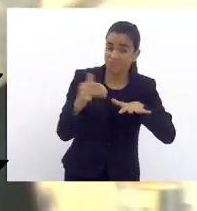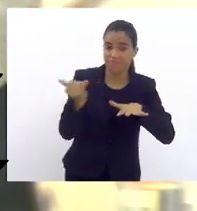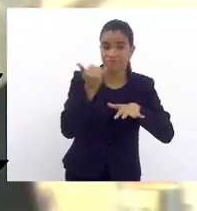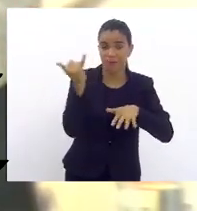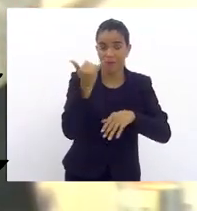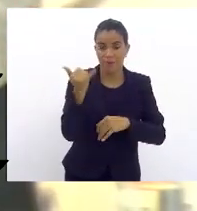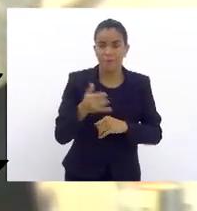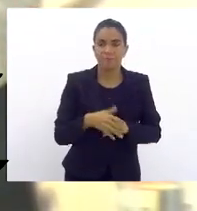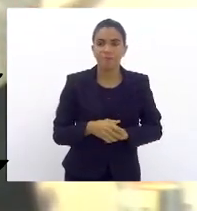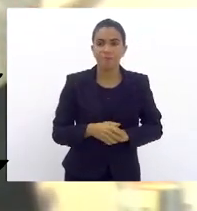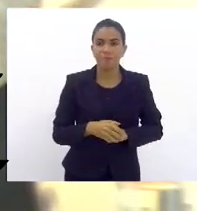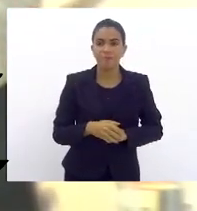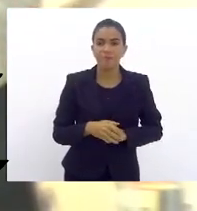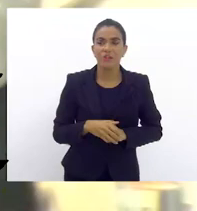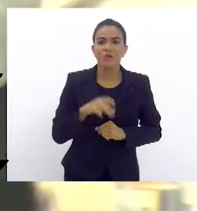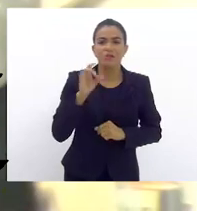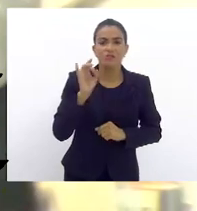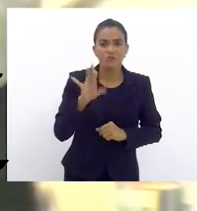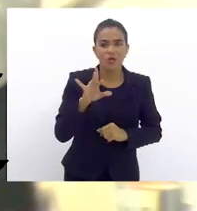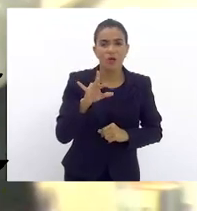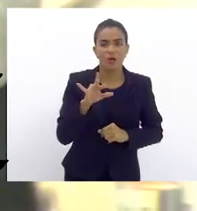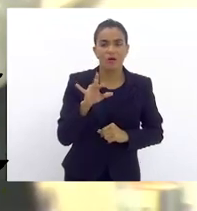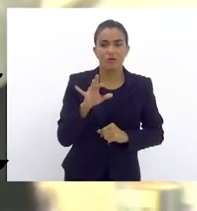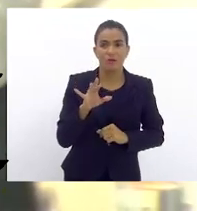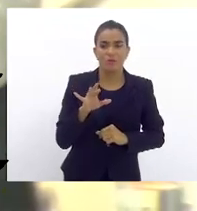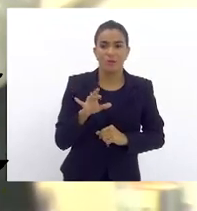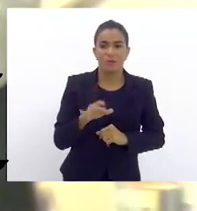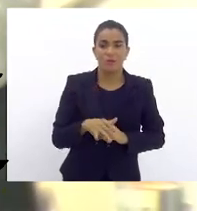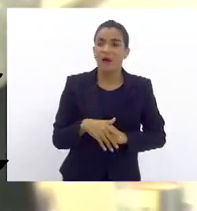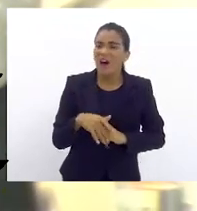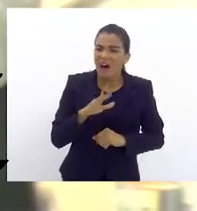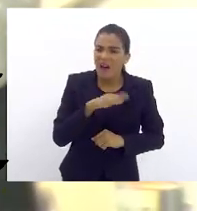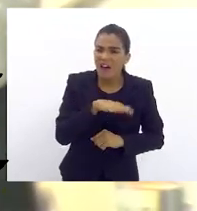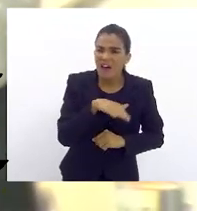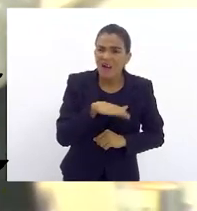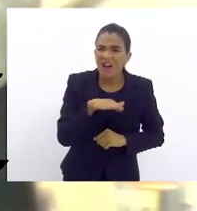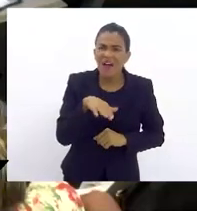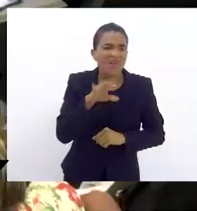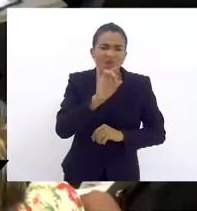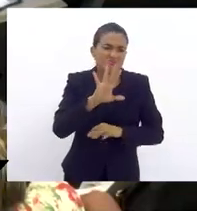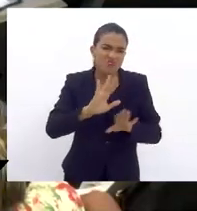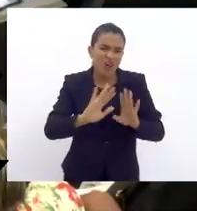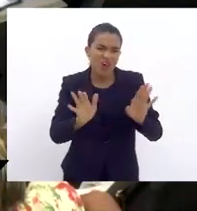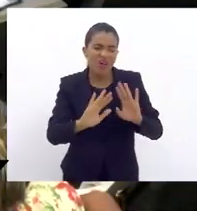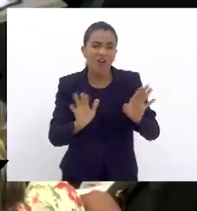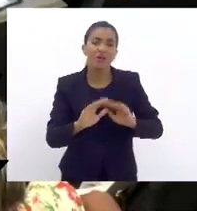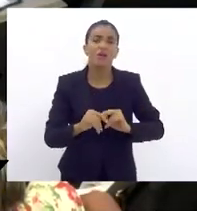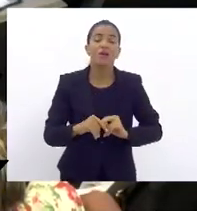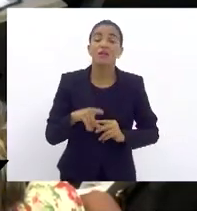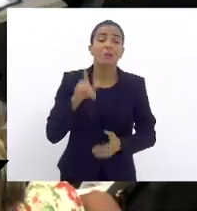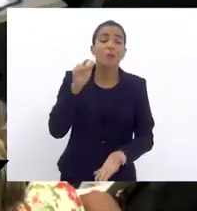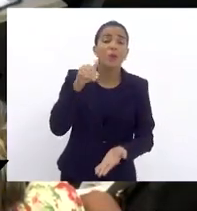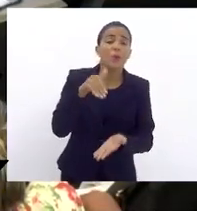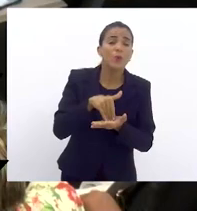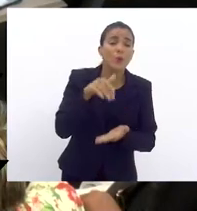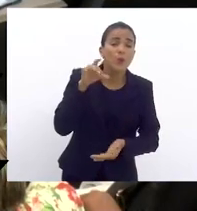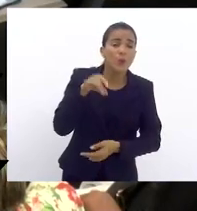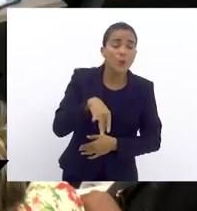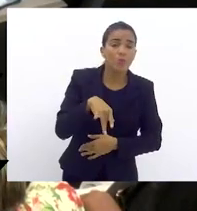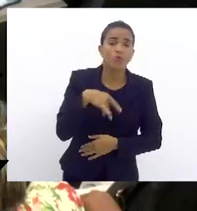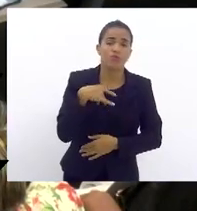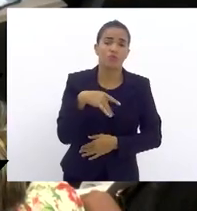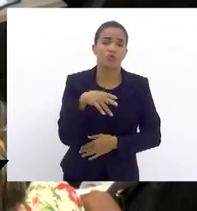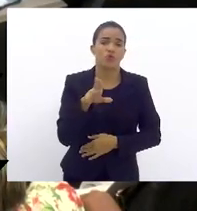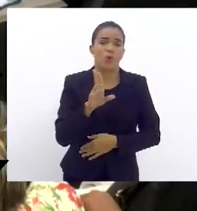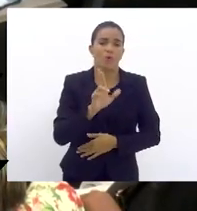só queria dar essas informações não era isso e o último foi sobre a regularização